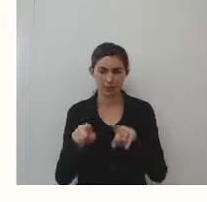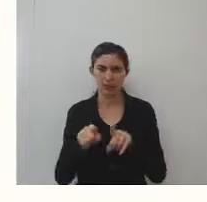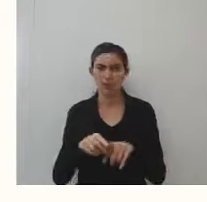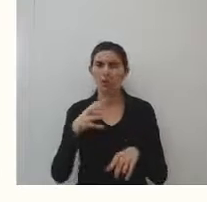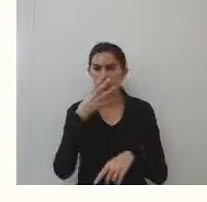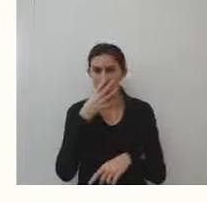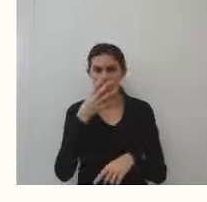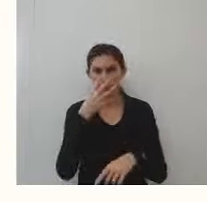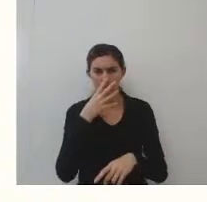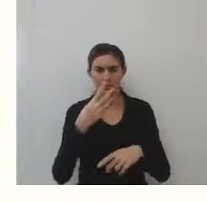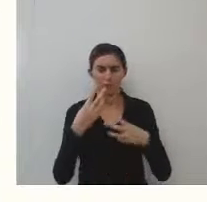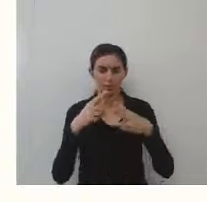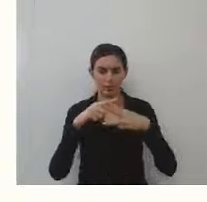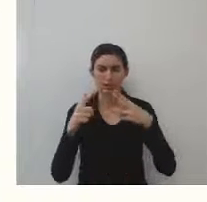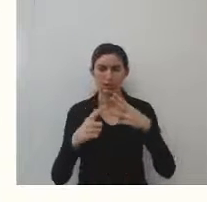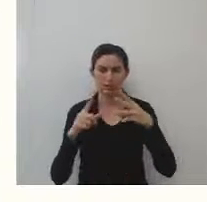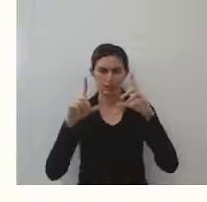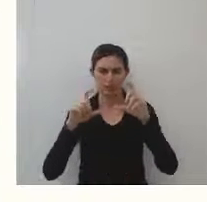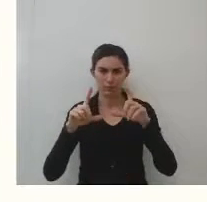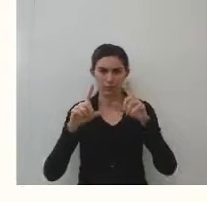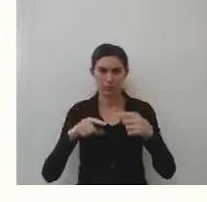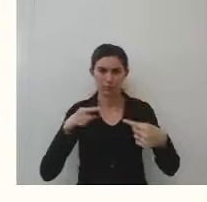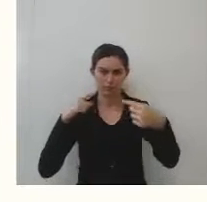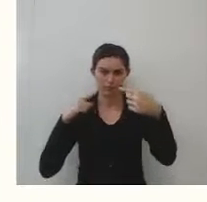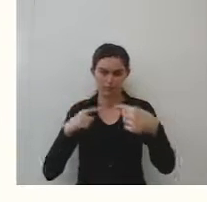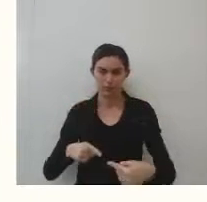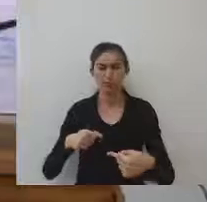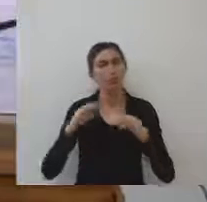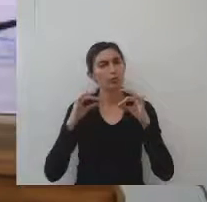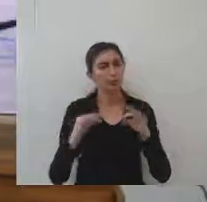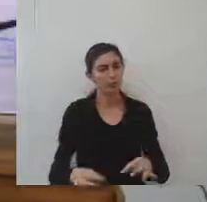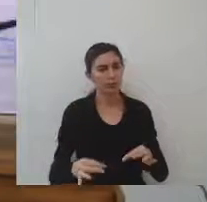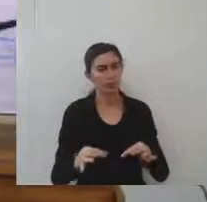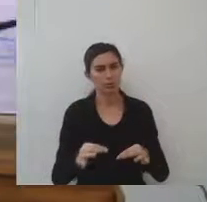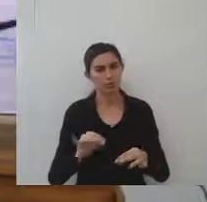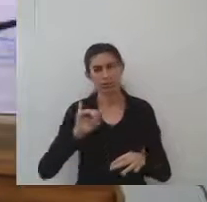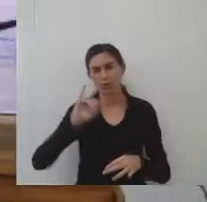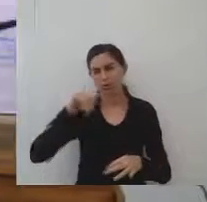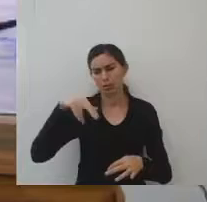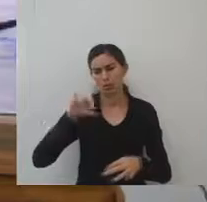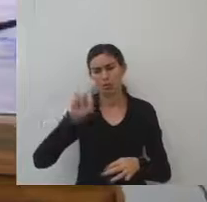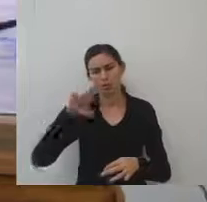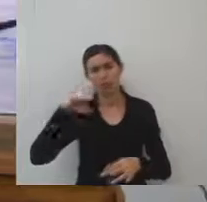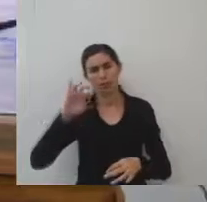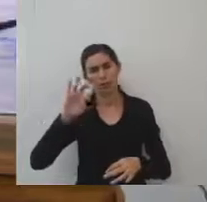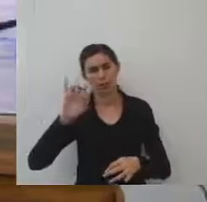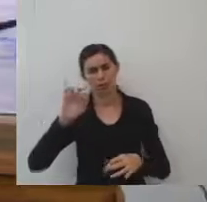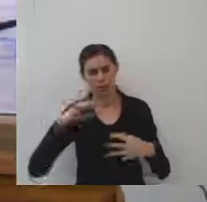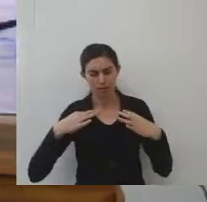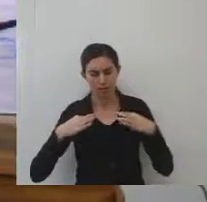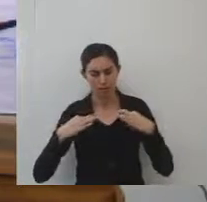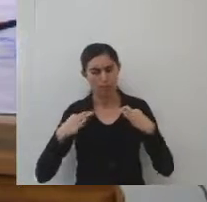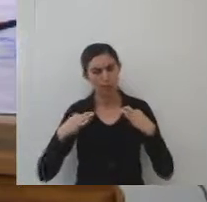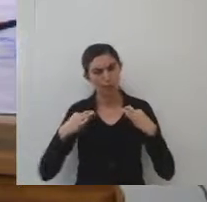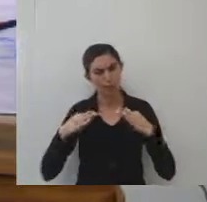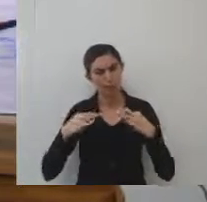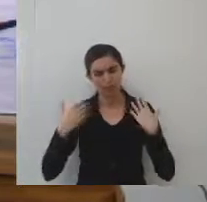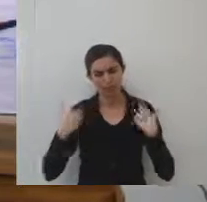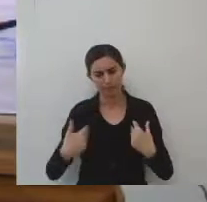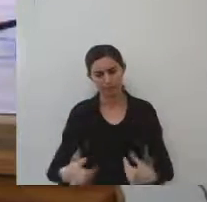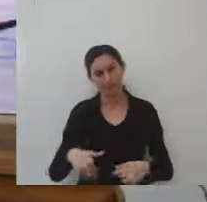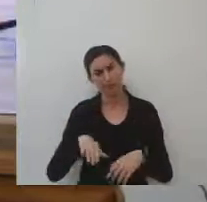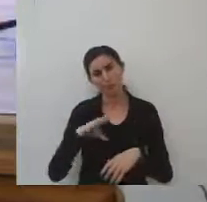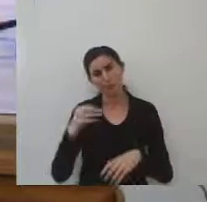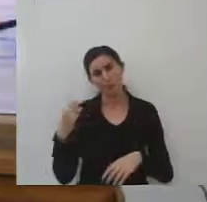observar nessas três fotos, na competição, é justamente a questão da indumentária, do vestuário. Isso é